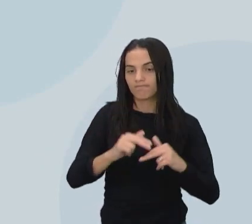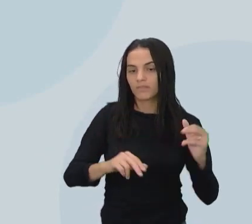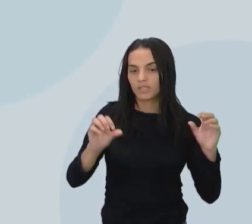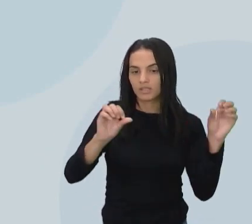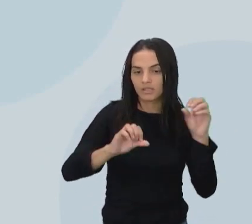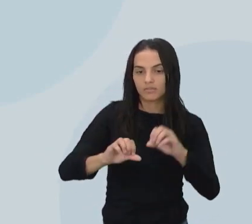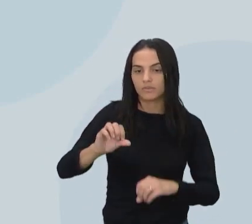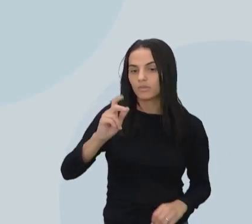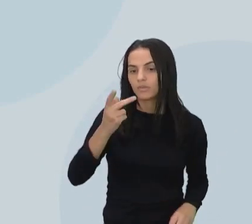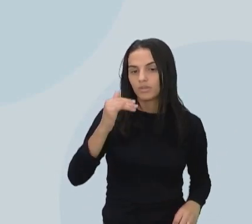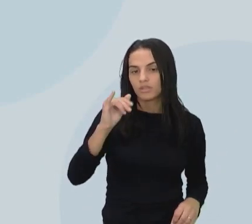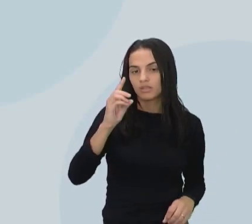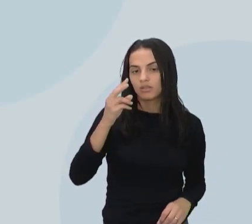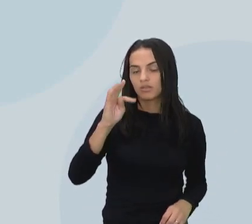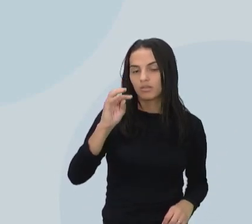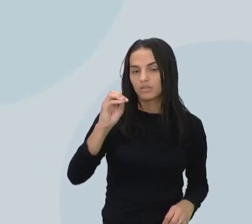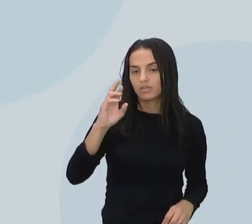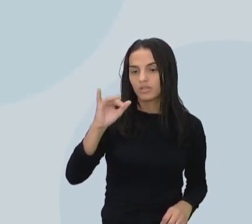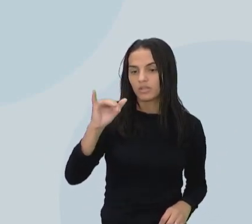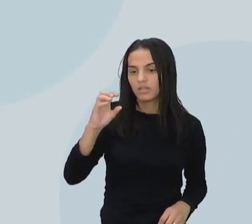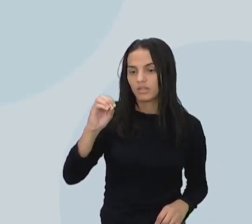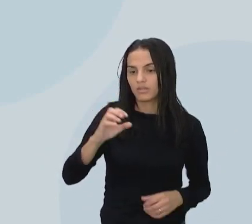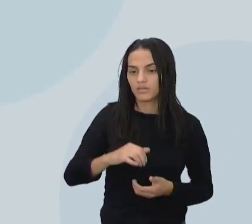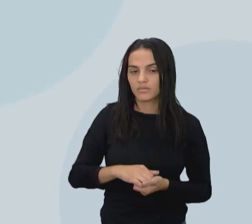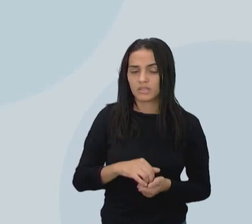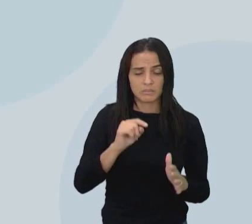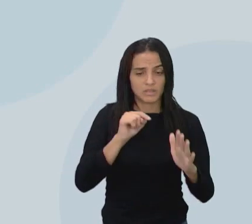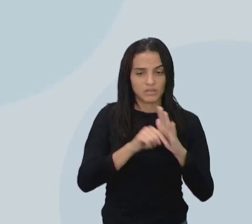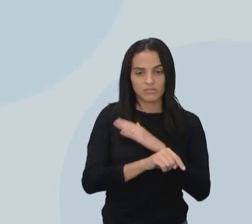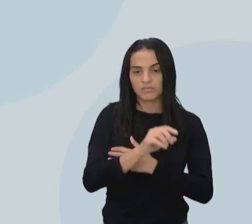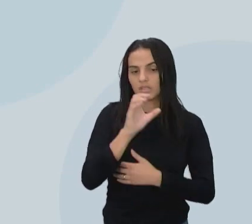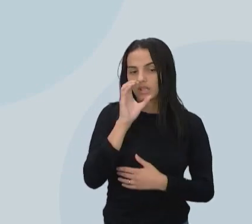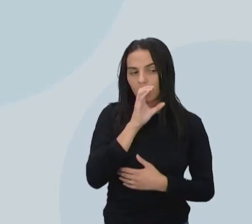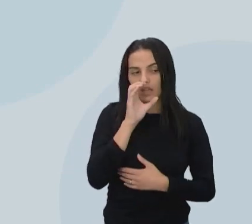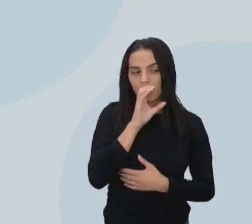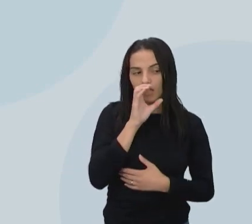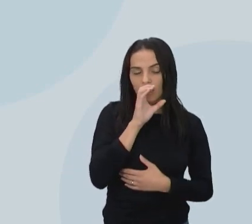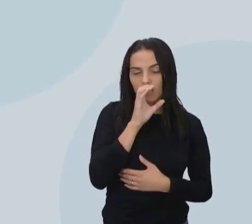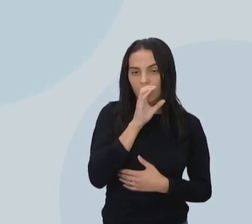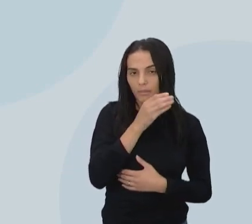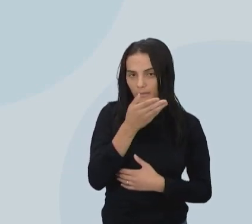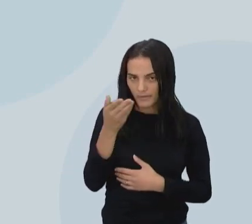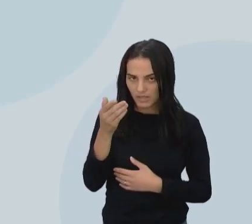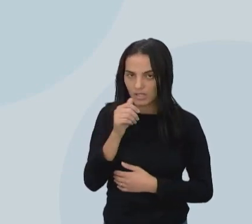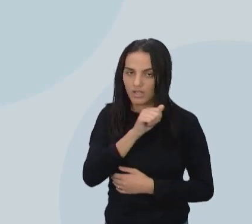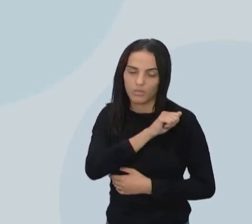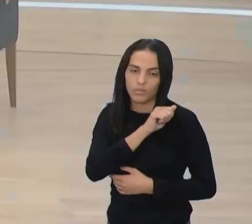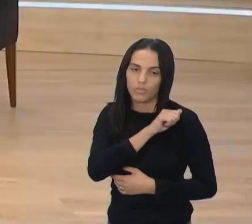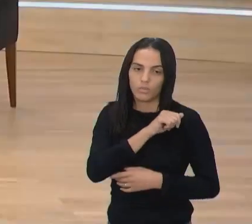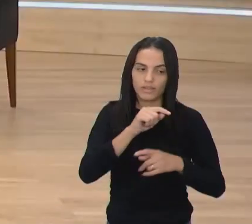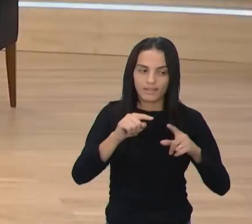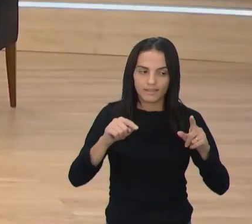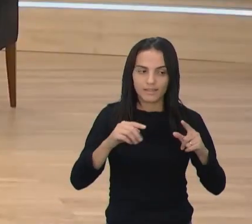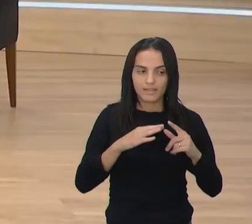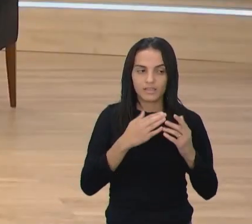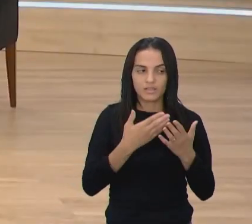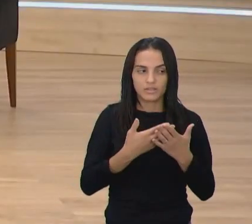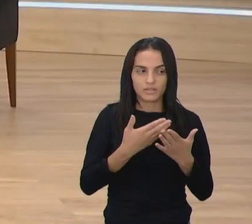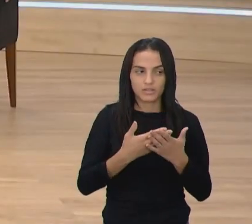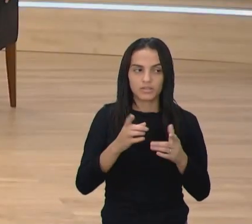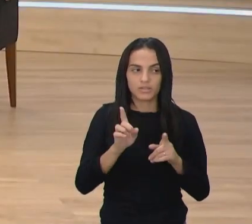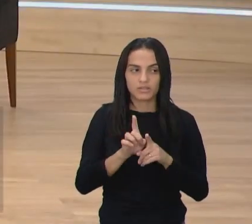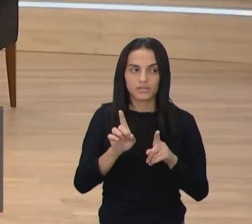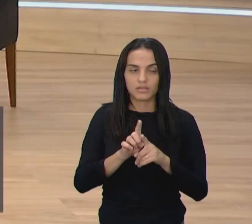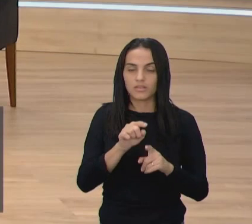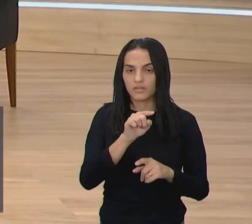OH, é isso? Isso. Opa, acertei então. Uma perguntinha rápida, professora, bem rápida. E para vocês estudantes aí em sala de aula também, ó. Para você estudante